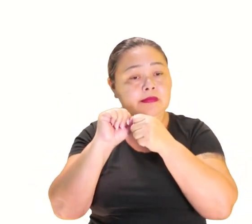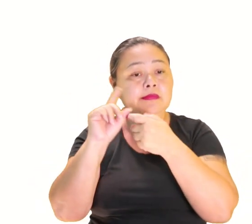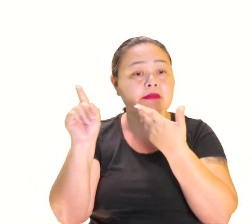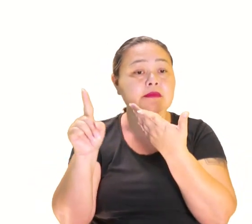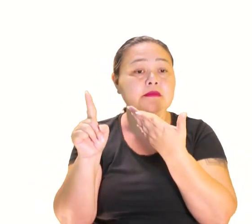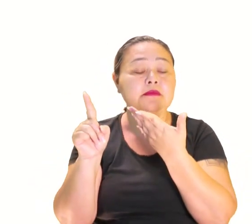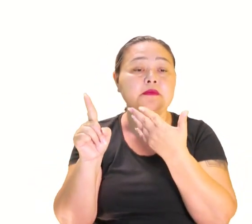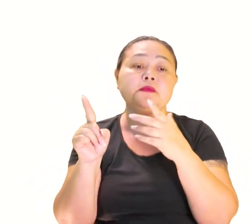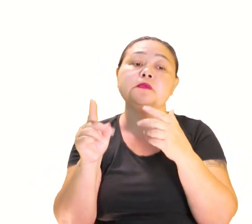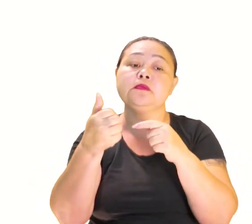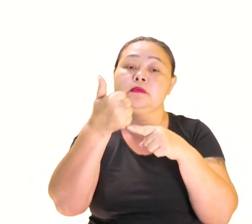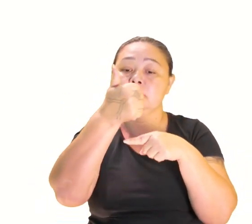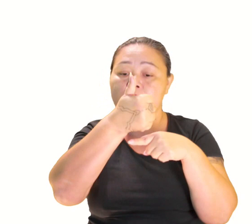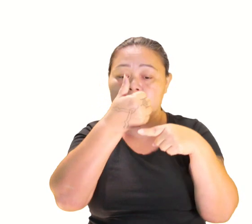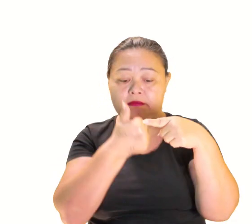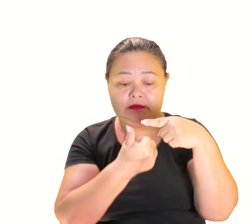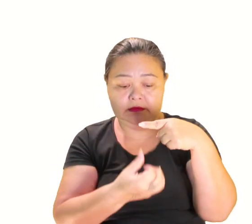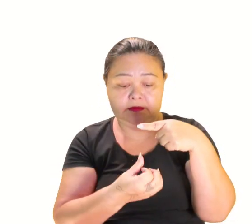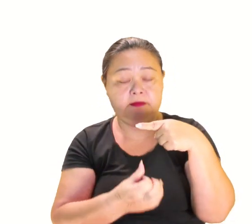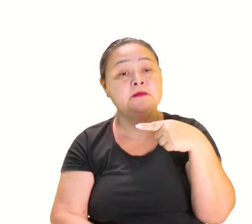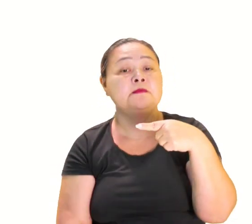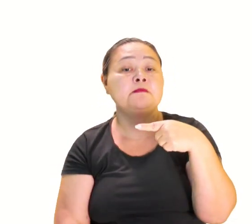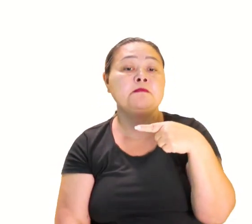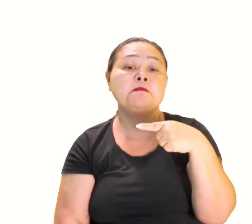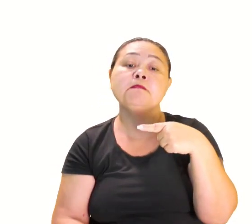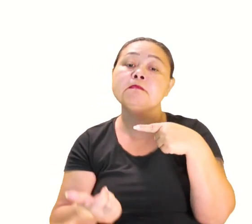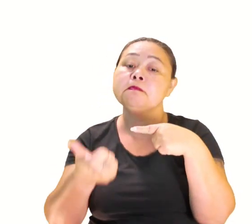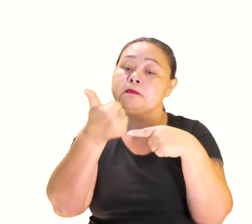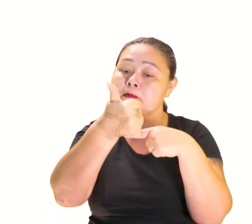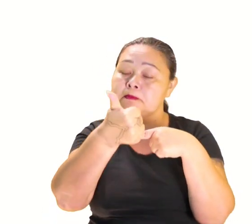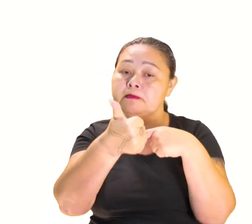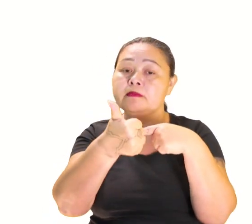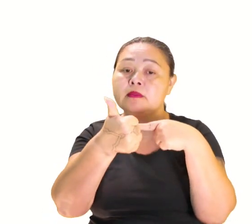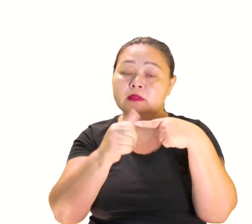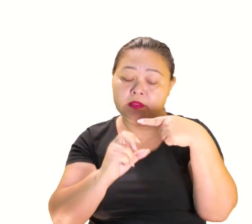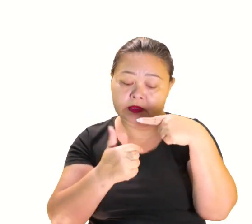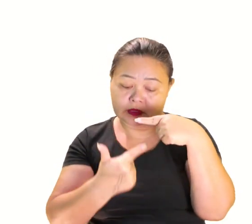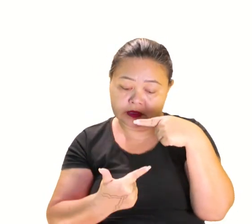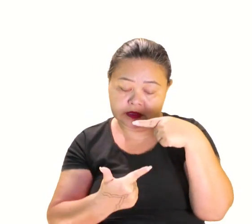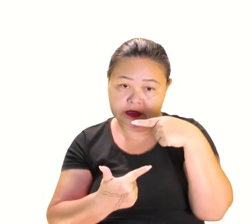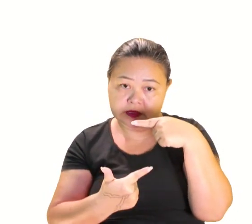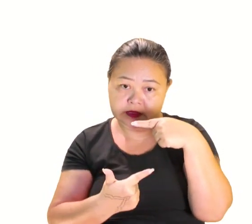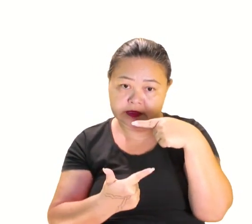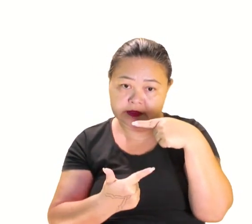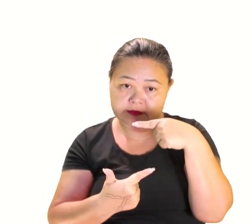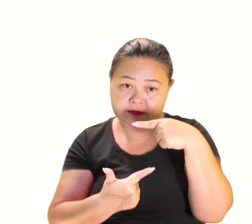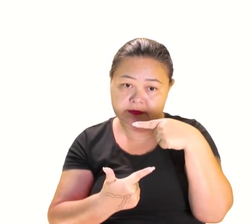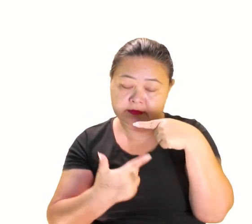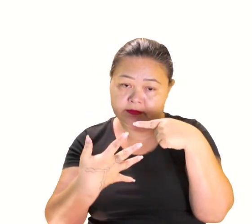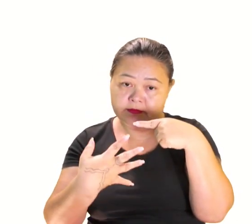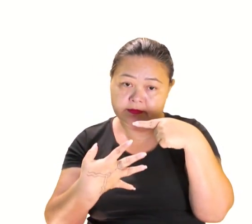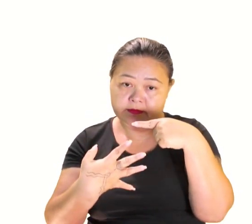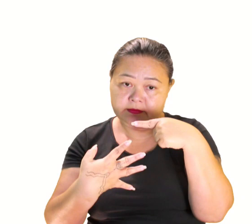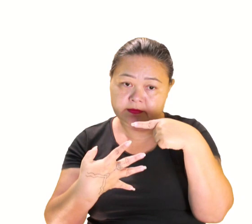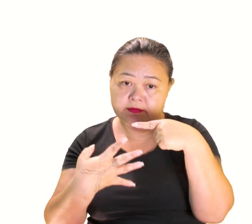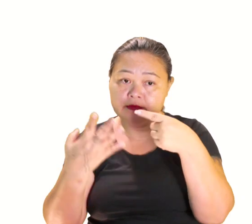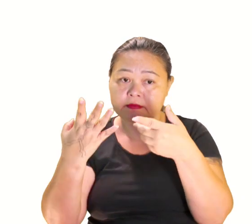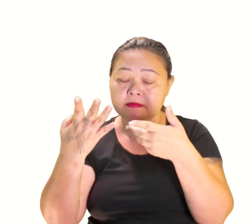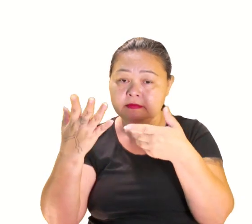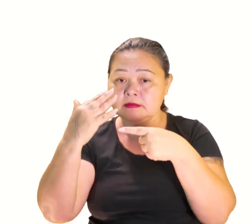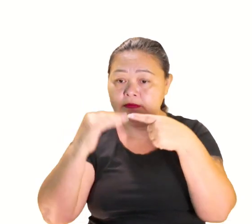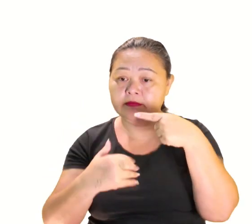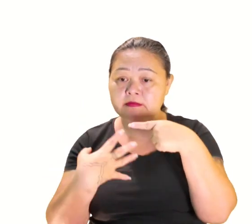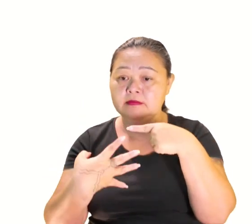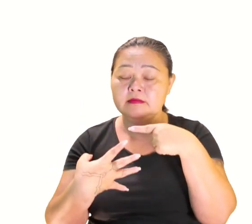fazendo, né? Então, vamos lá. 1 sobre 16 é o mesmo que 1... Sobre 4. Vamos usar o 4, né? Que a nossa base é 4.